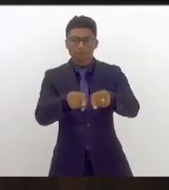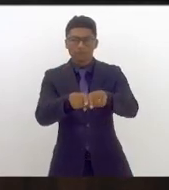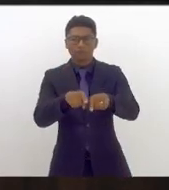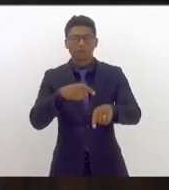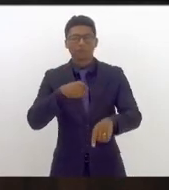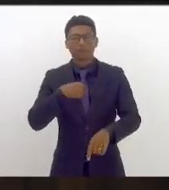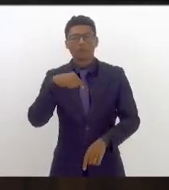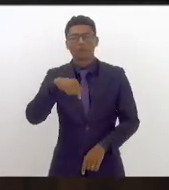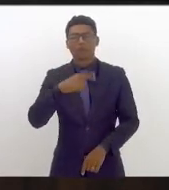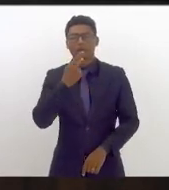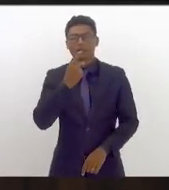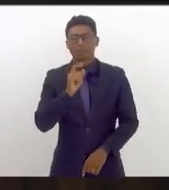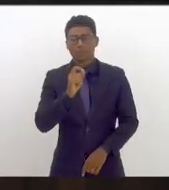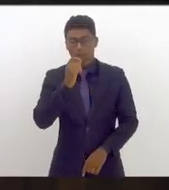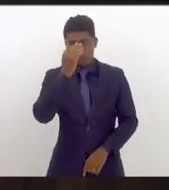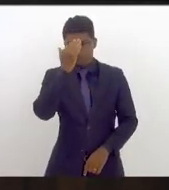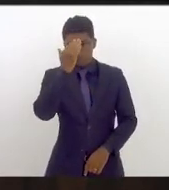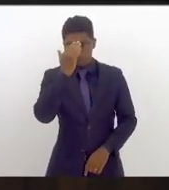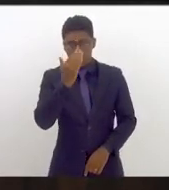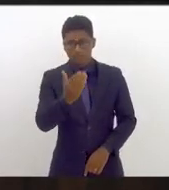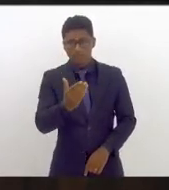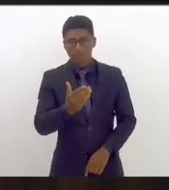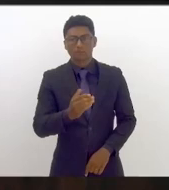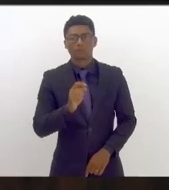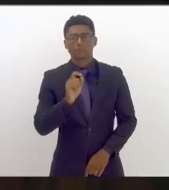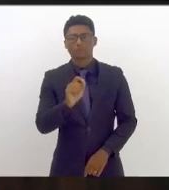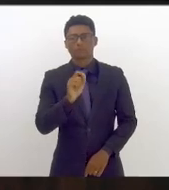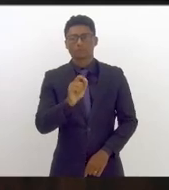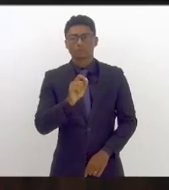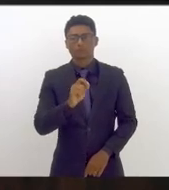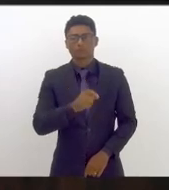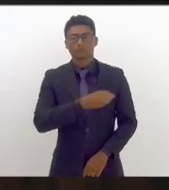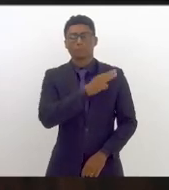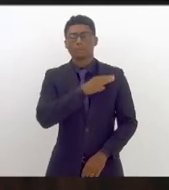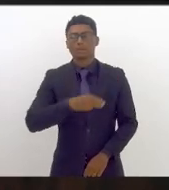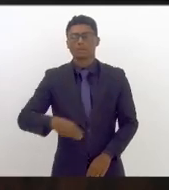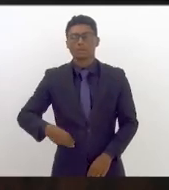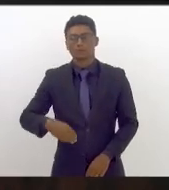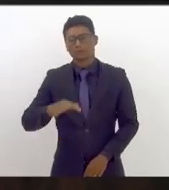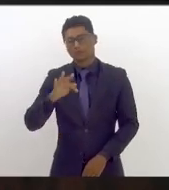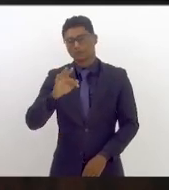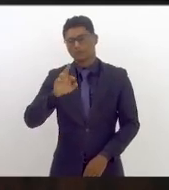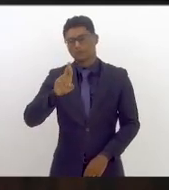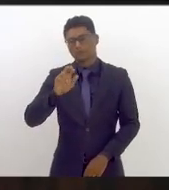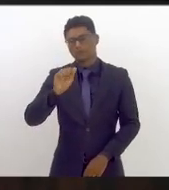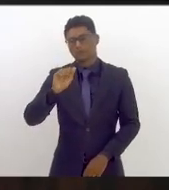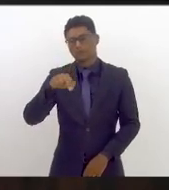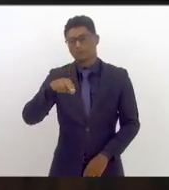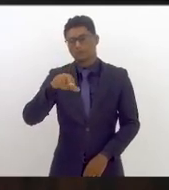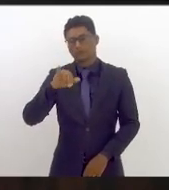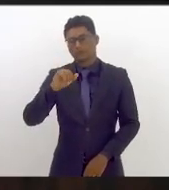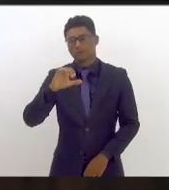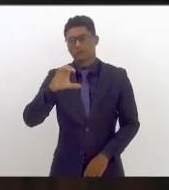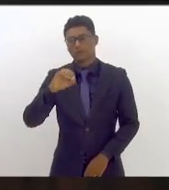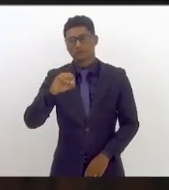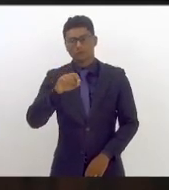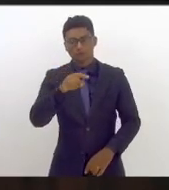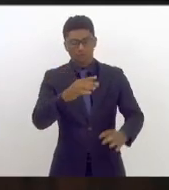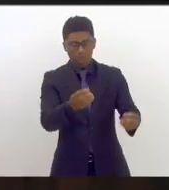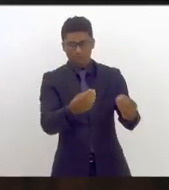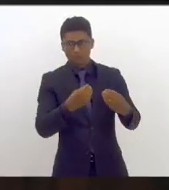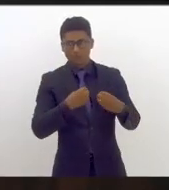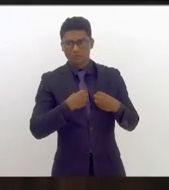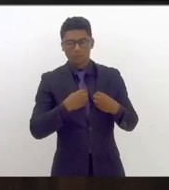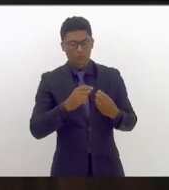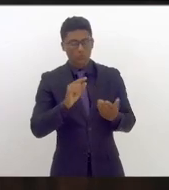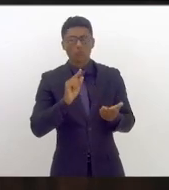um registro e agradecer a gentileza do ministro Francisco Dornelles, que fez chegar às minhas mãos